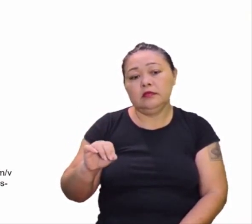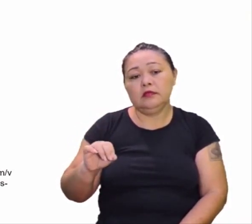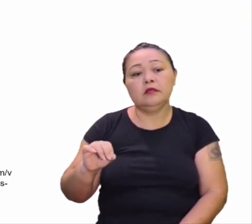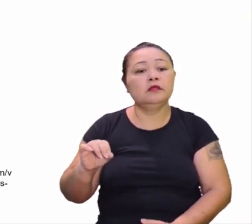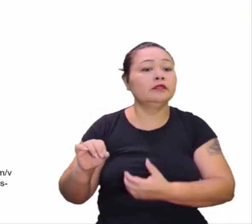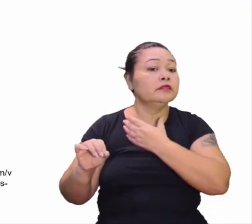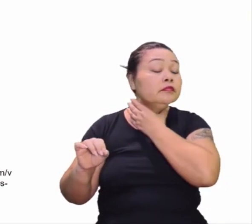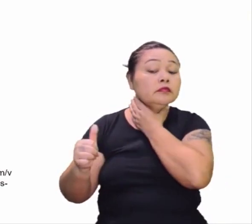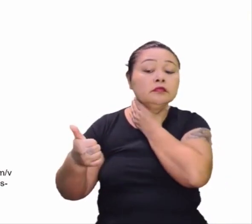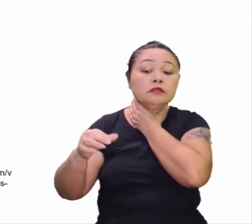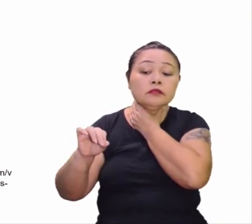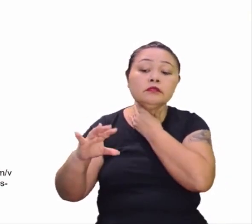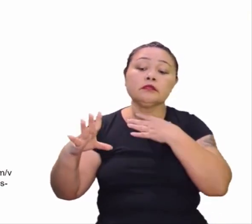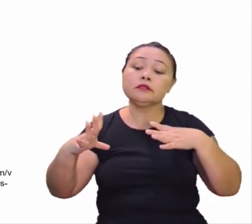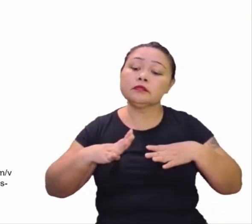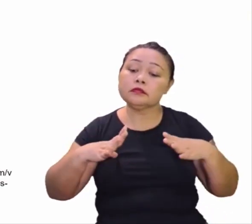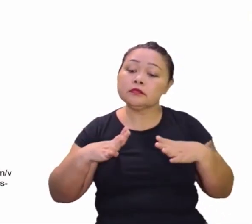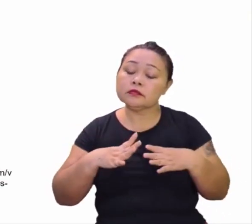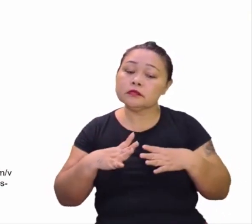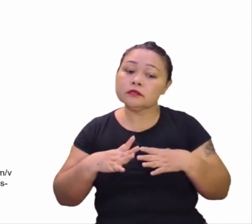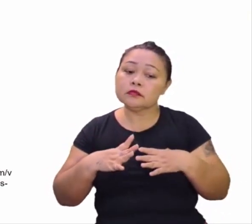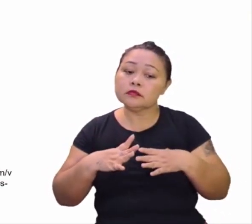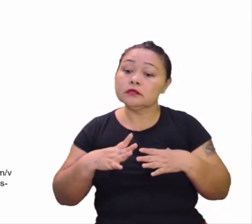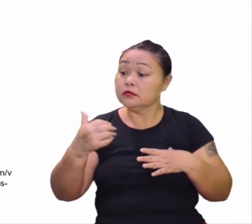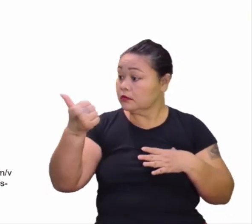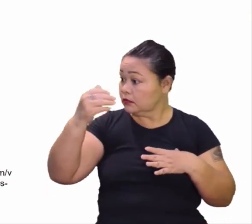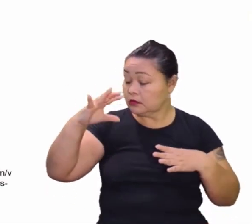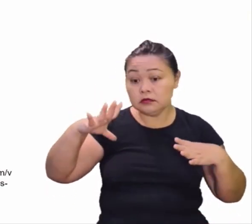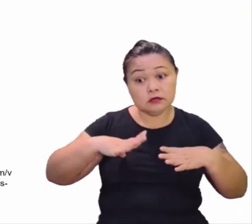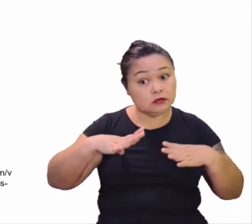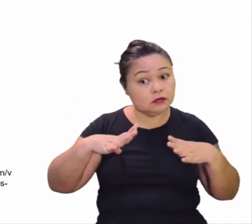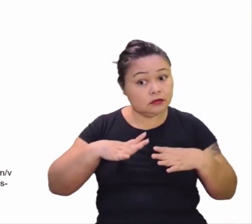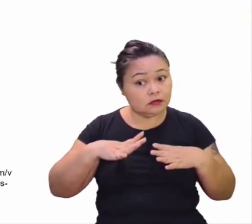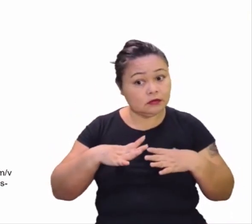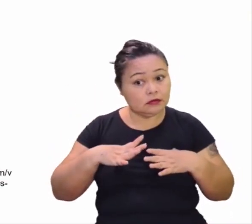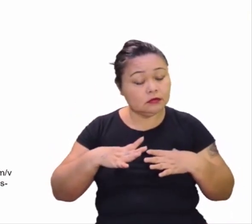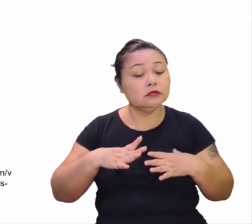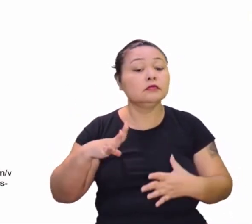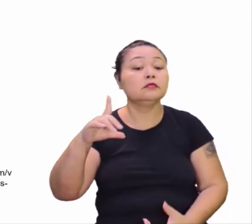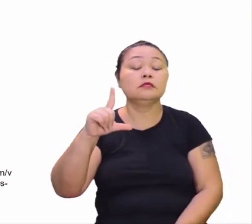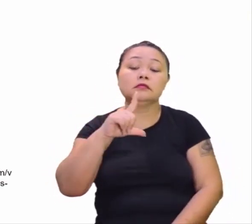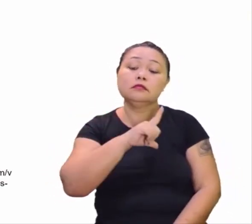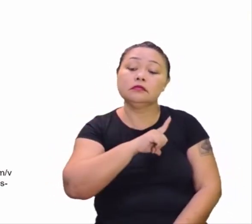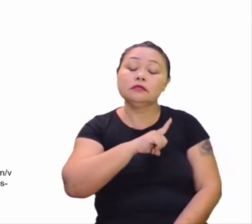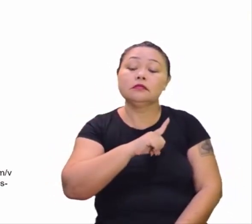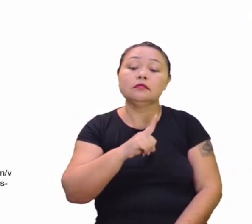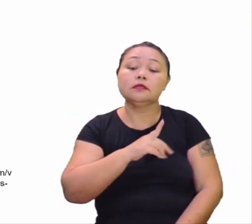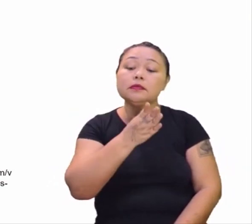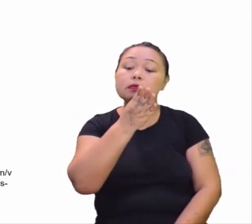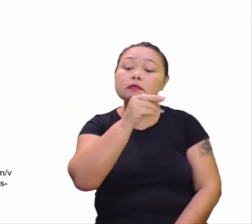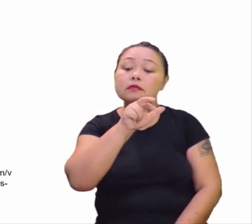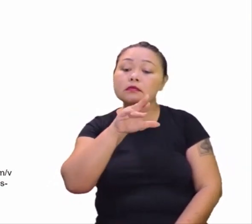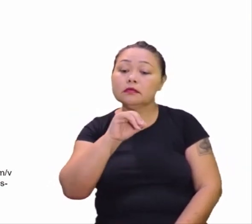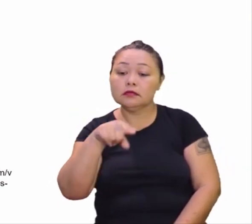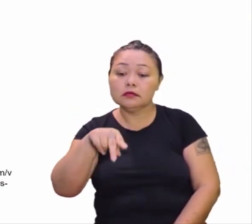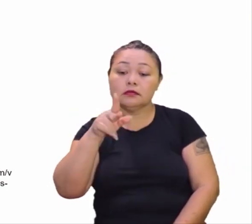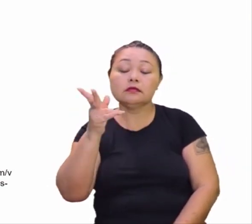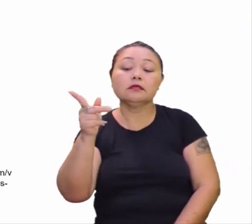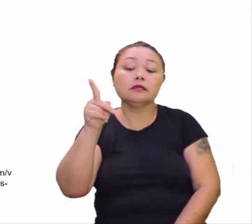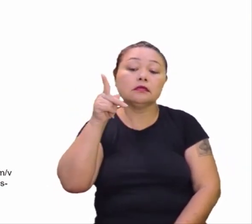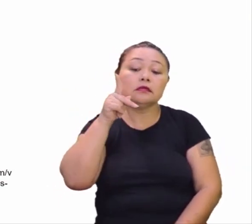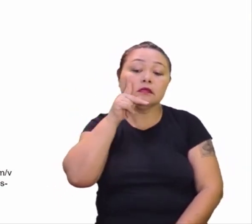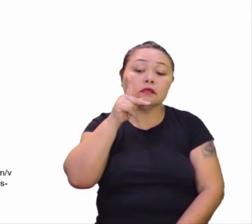10. 10 cidades, Rogério. Essas 10 cidades, olha só, tem bairros aqui em Porto Velho, ó, que